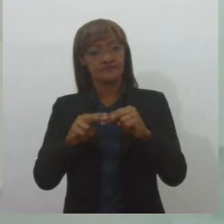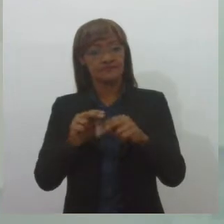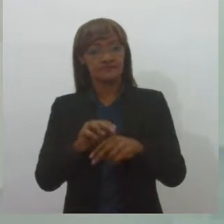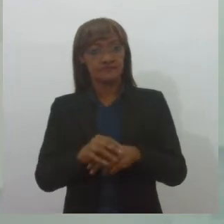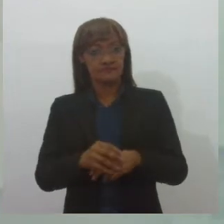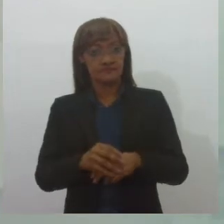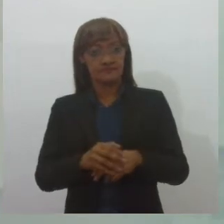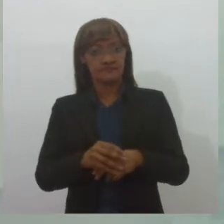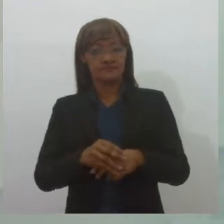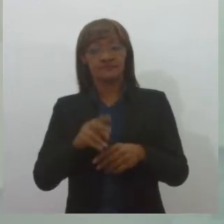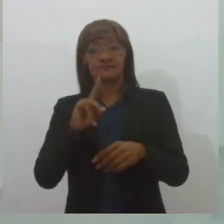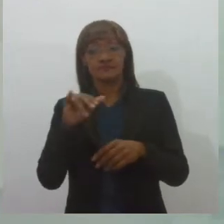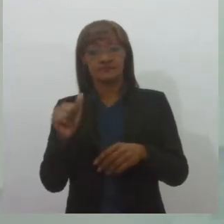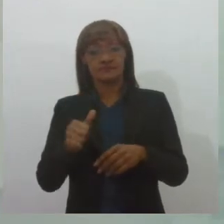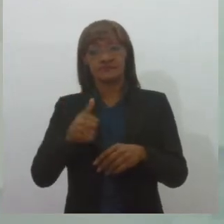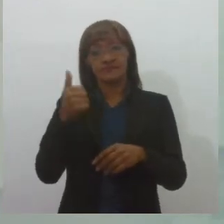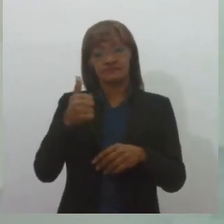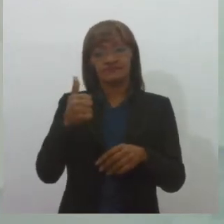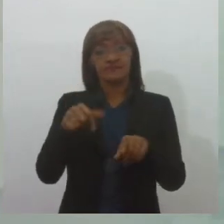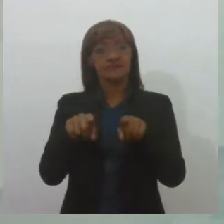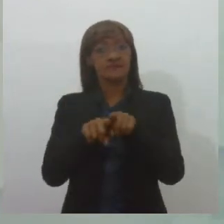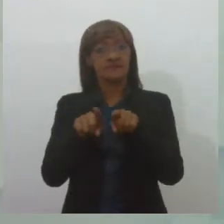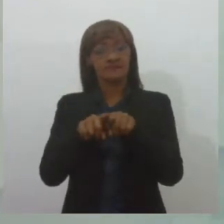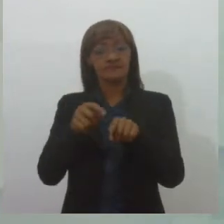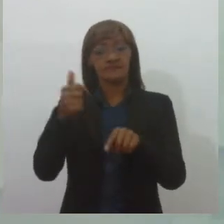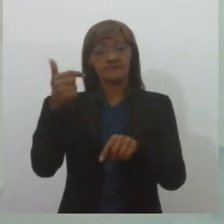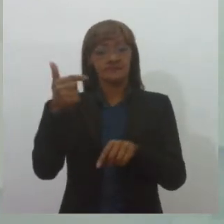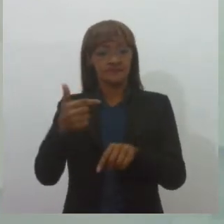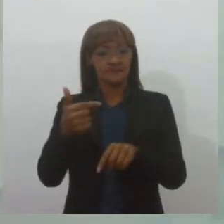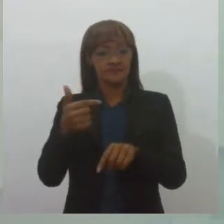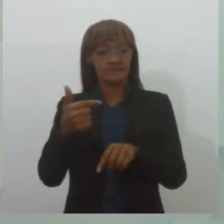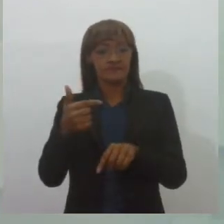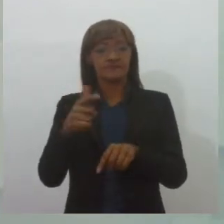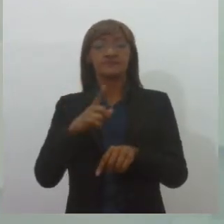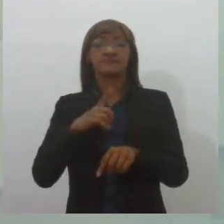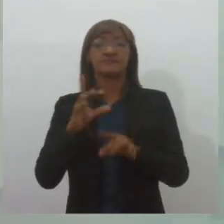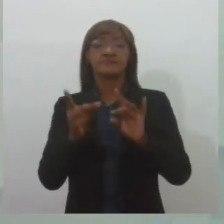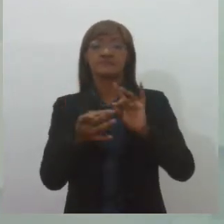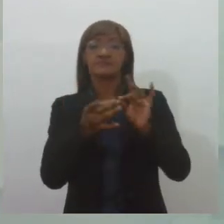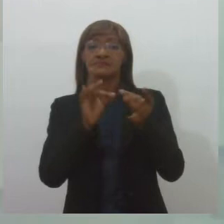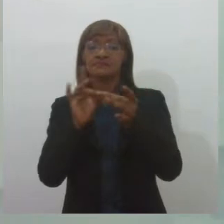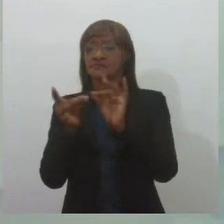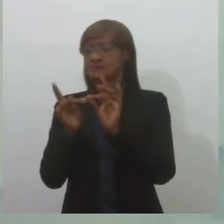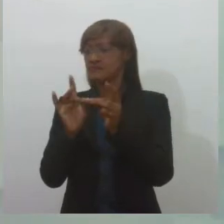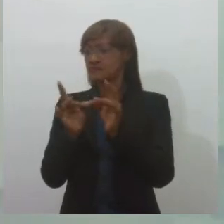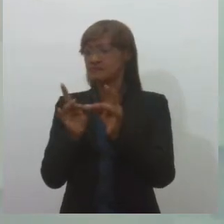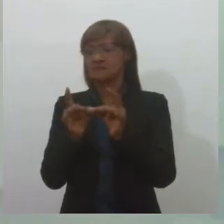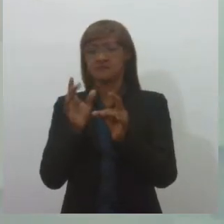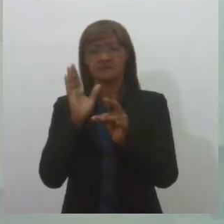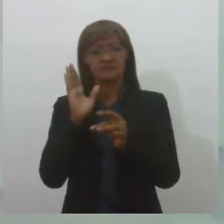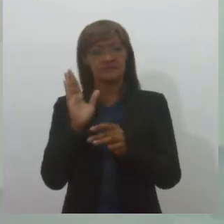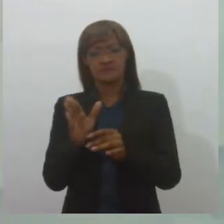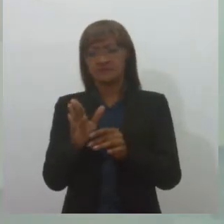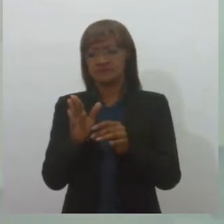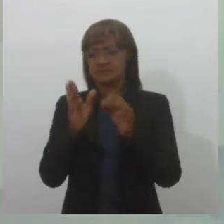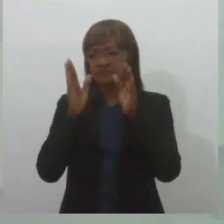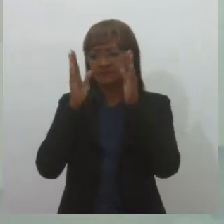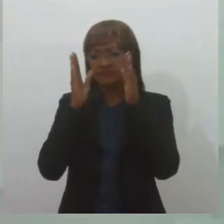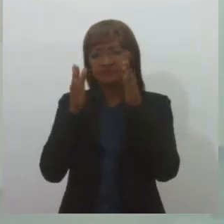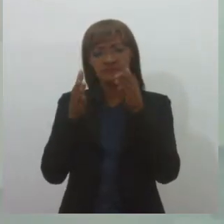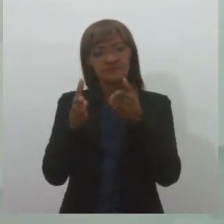primeiro de junho e dois também vão acontecer os uma oficina que ele é voltada para o aprimoramento